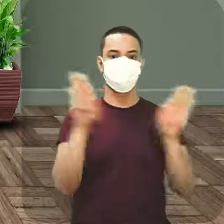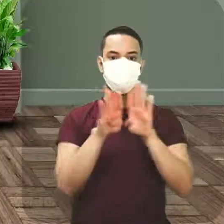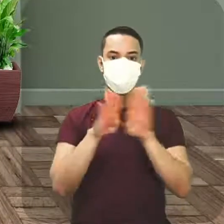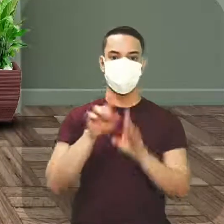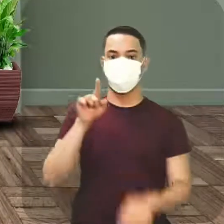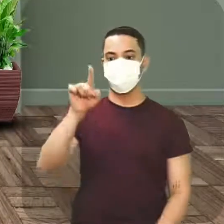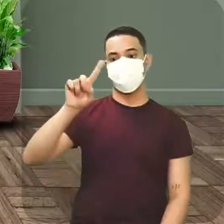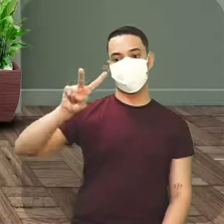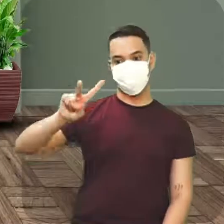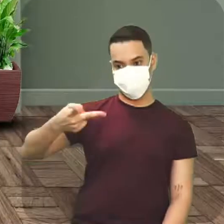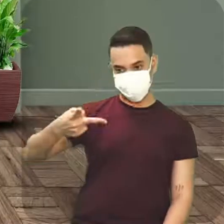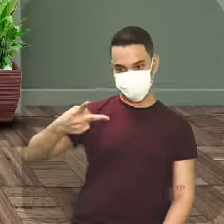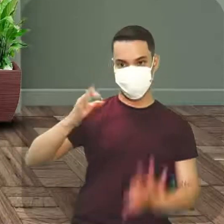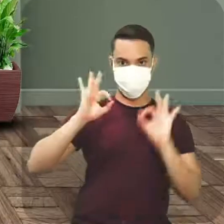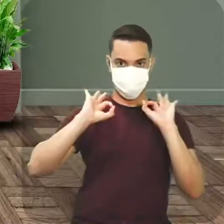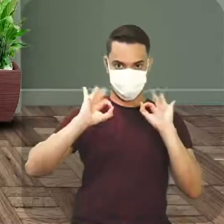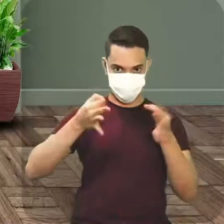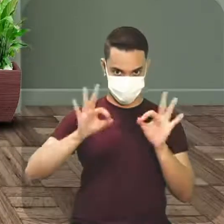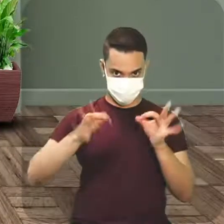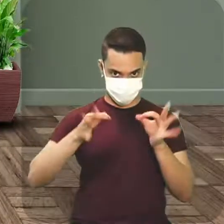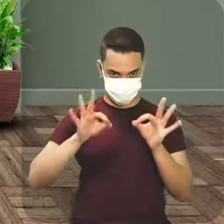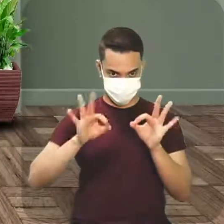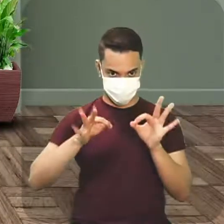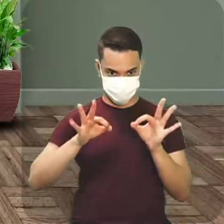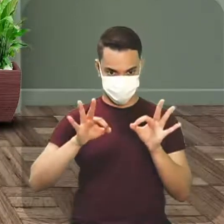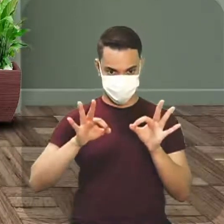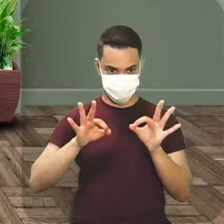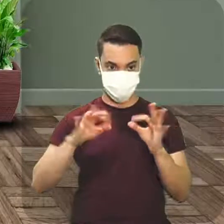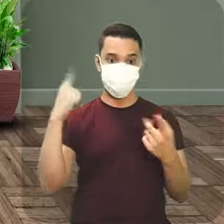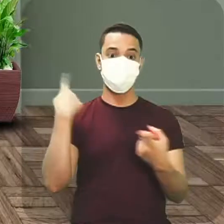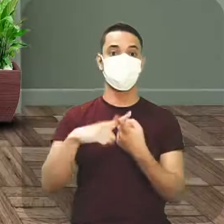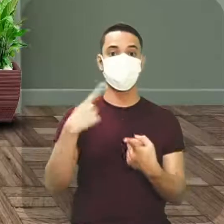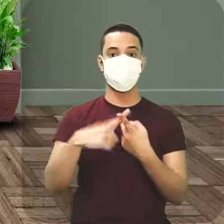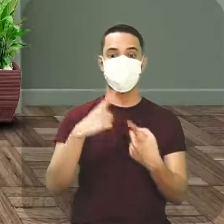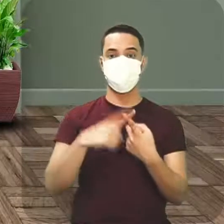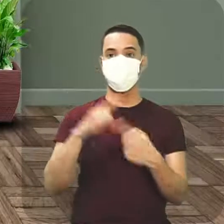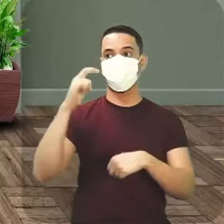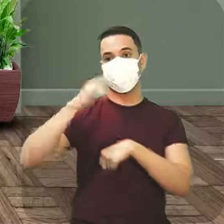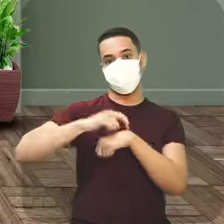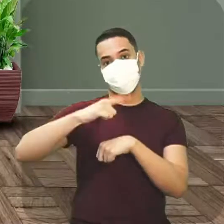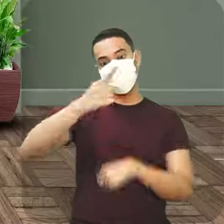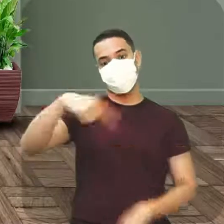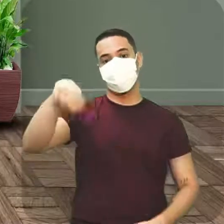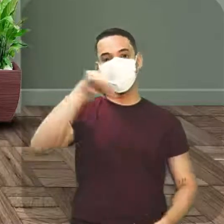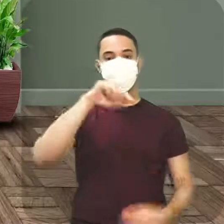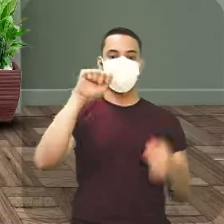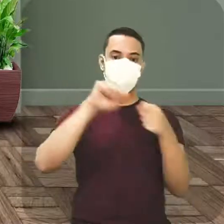e vírgula, tá bom? Certinho? Porque na hora que você for